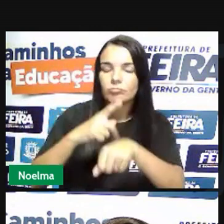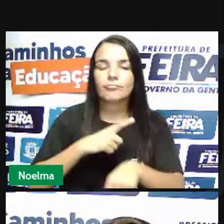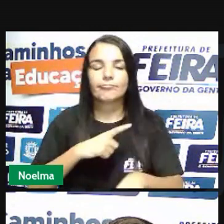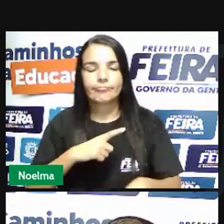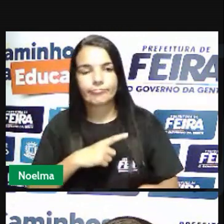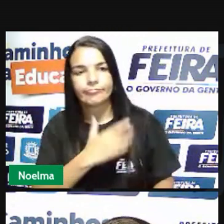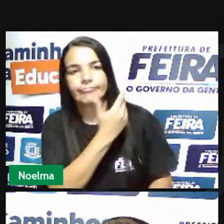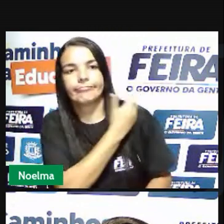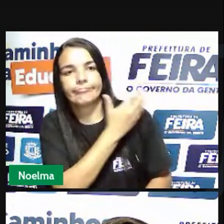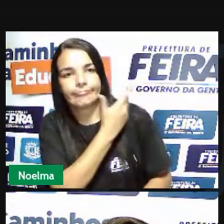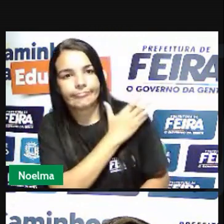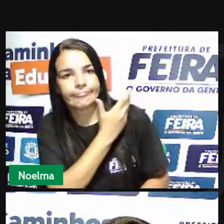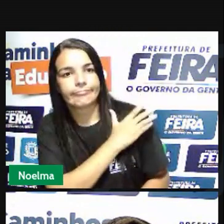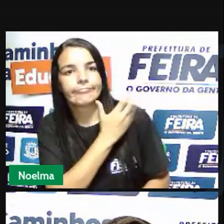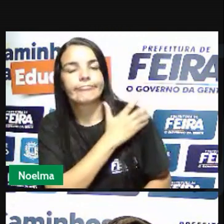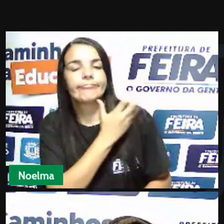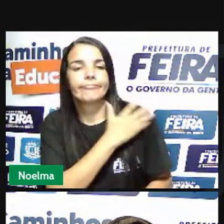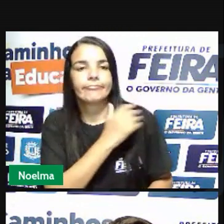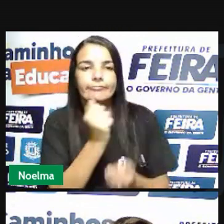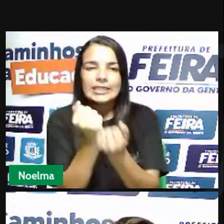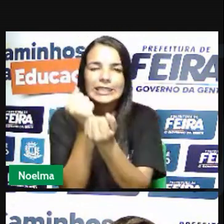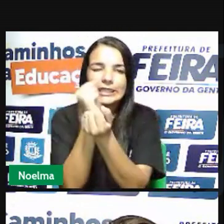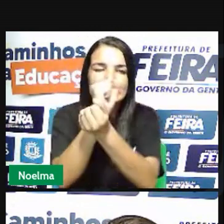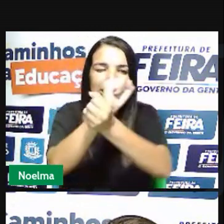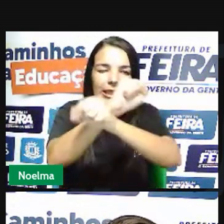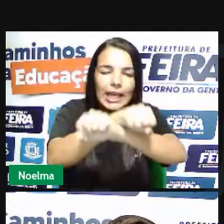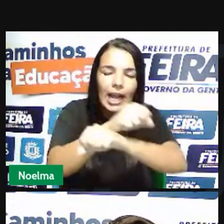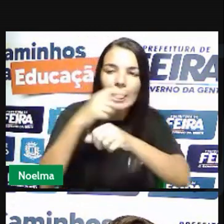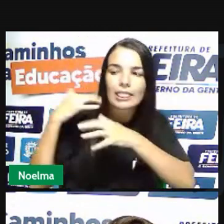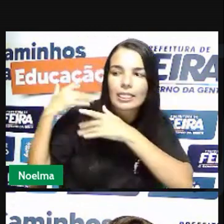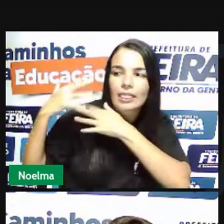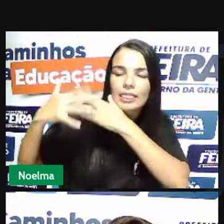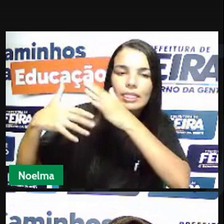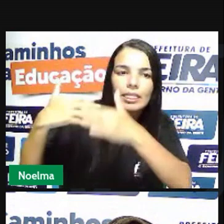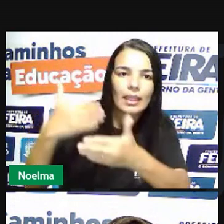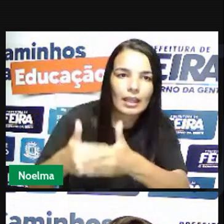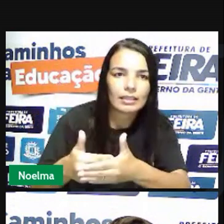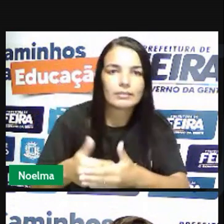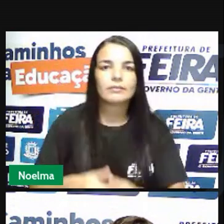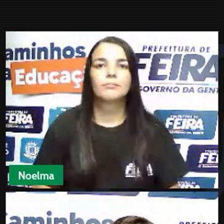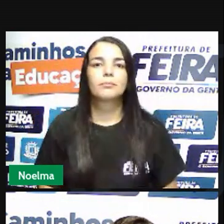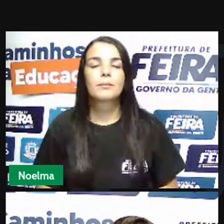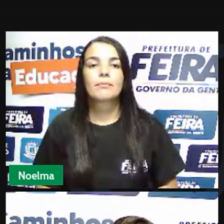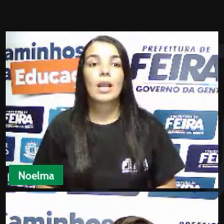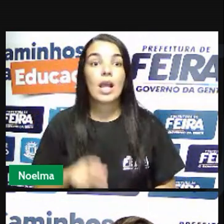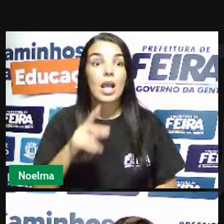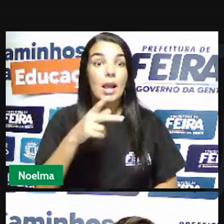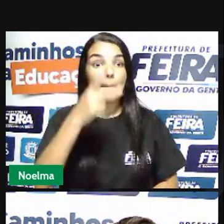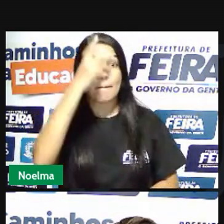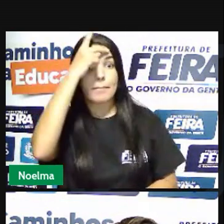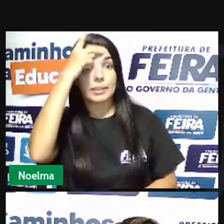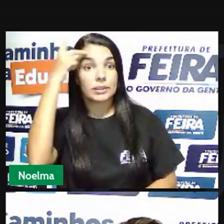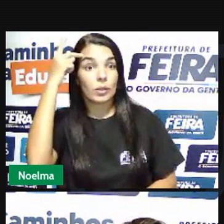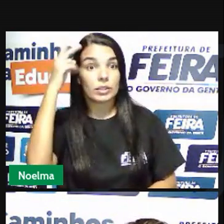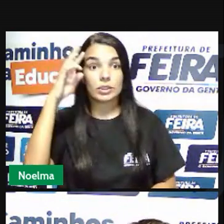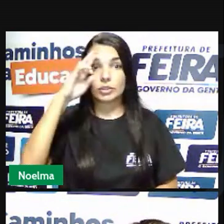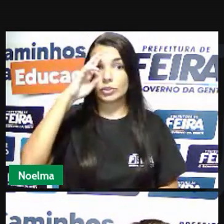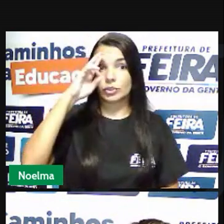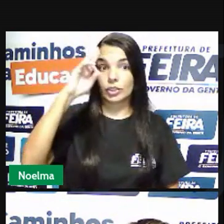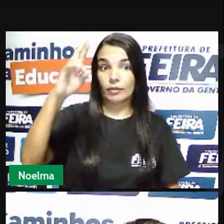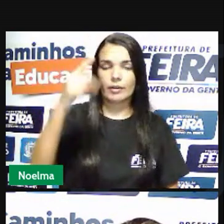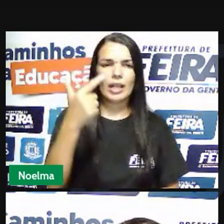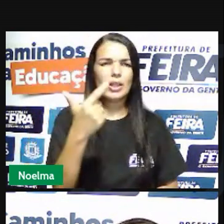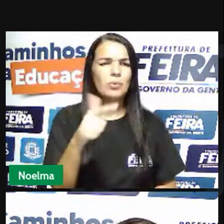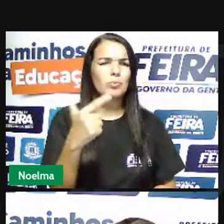vestígio aí, foi desde o período da escravidão, né? Membros da elite reclamavam dos impostos e da falta de